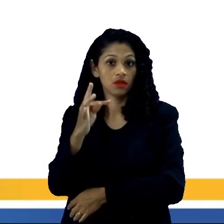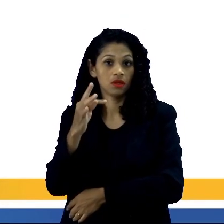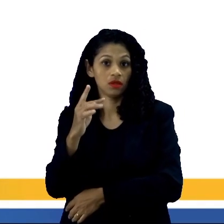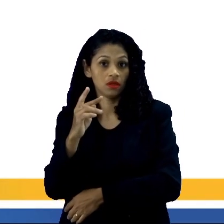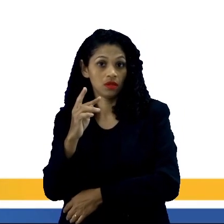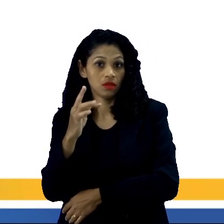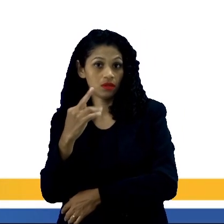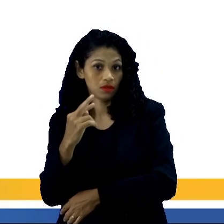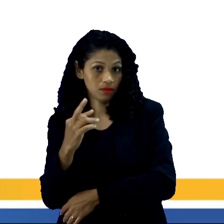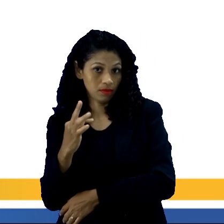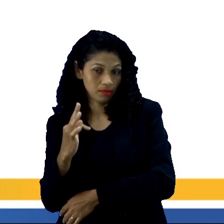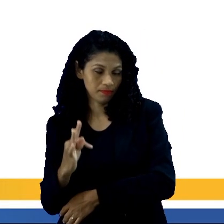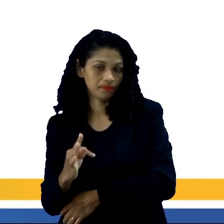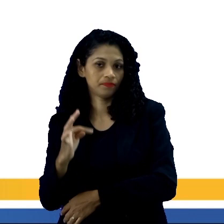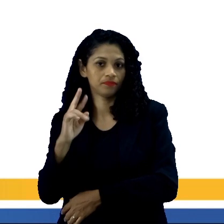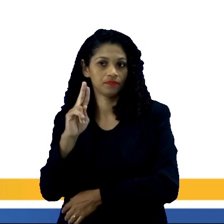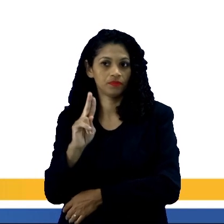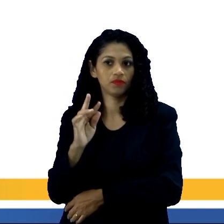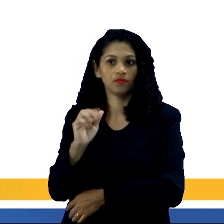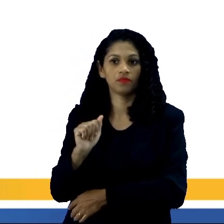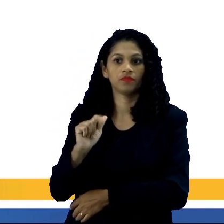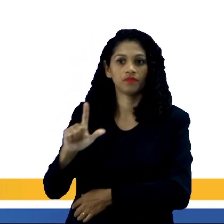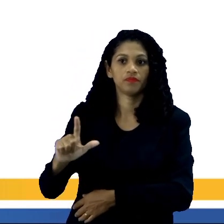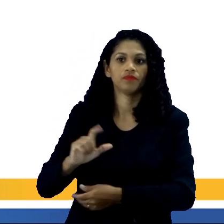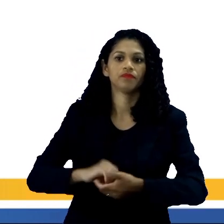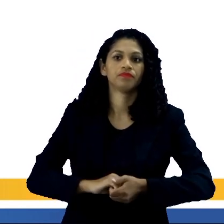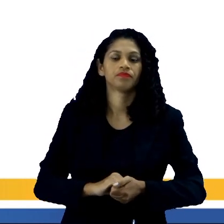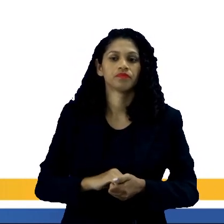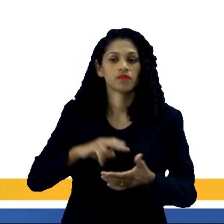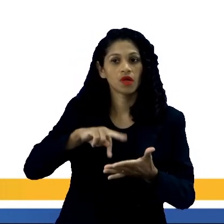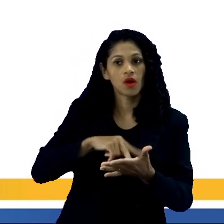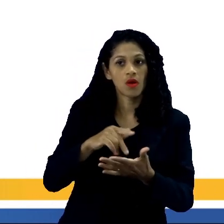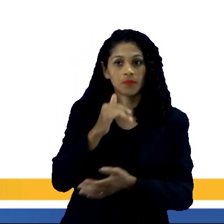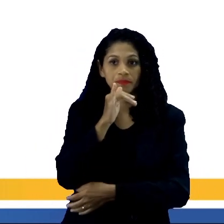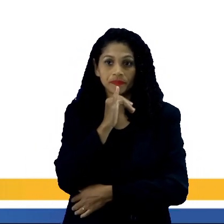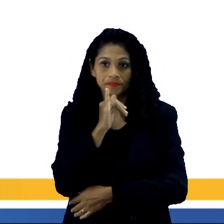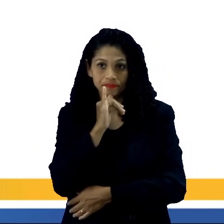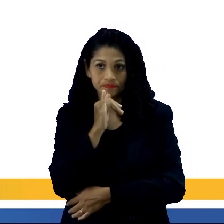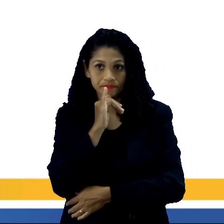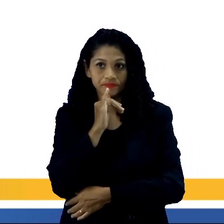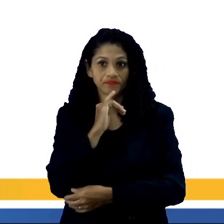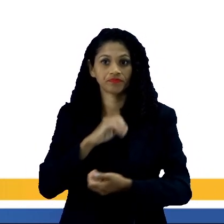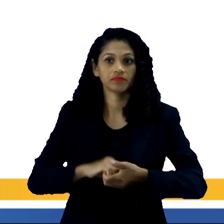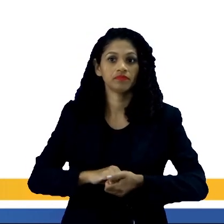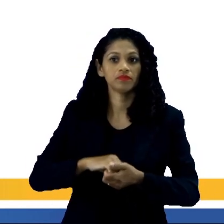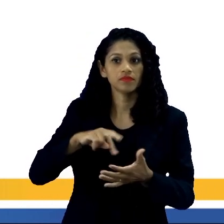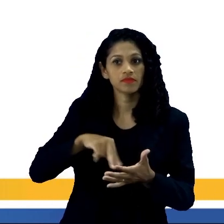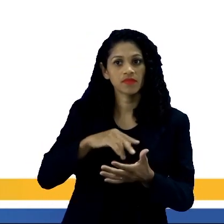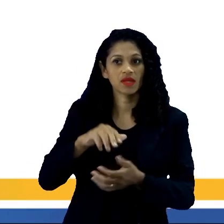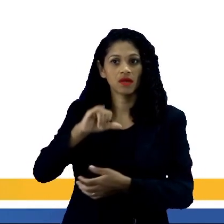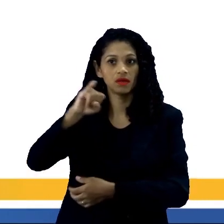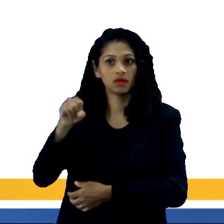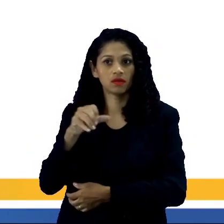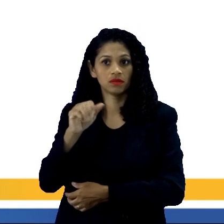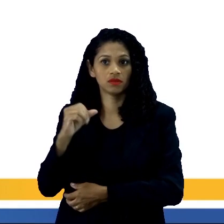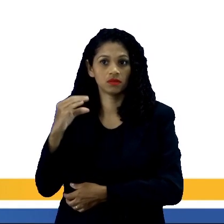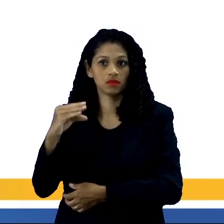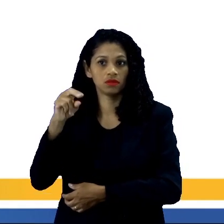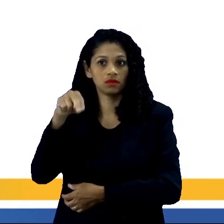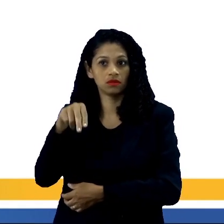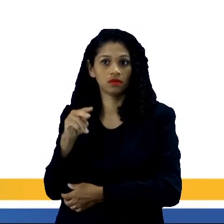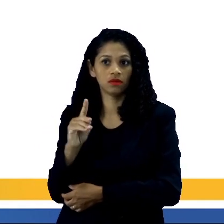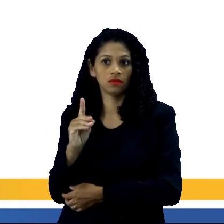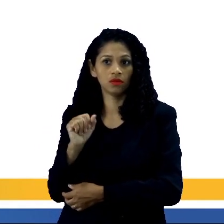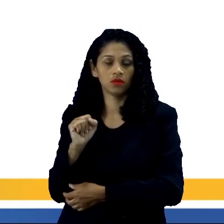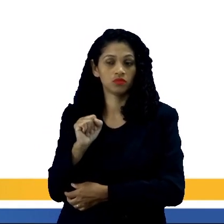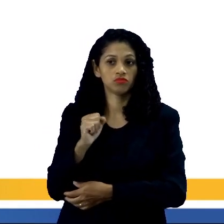gente tem algumas imagens de danças, né, e alguns exemplos. Temos a dança de Jacundá, uma dança originária dos povos